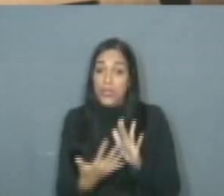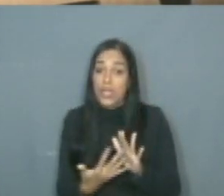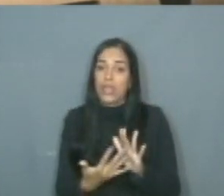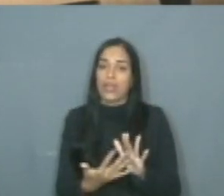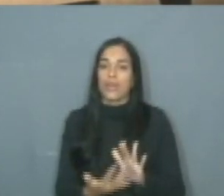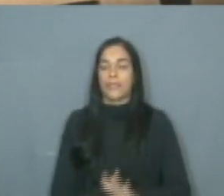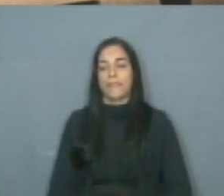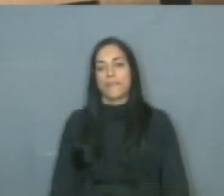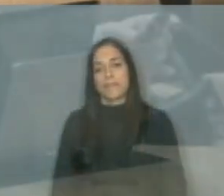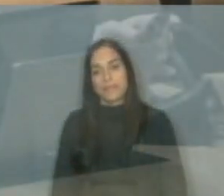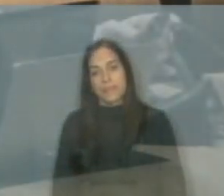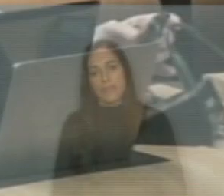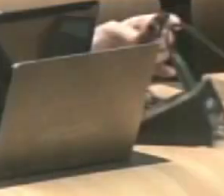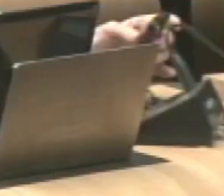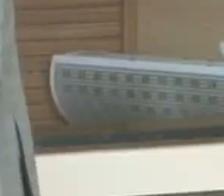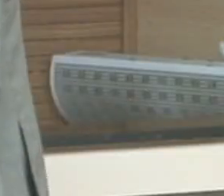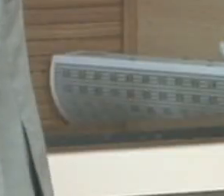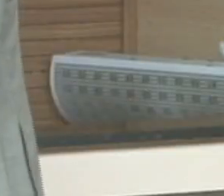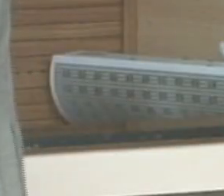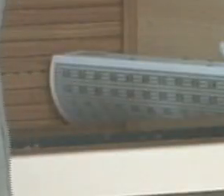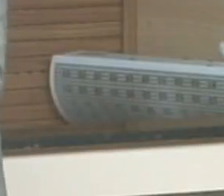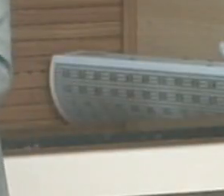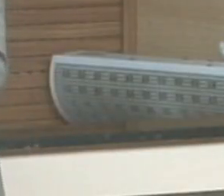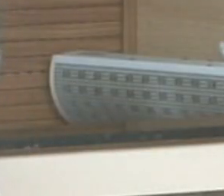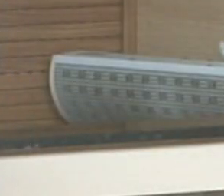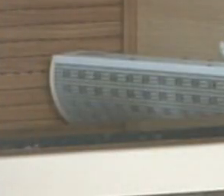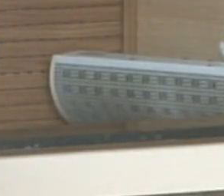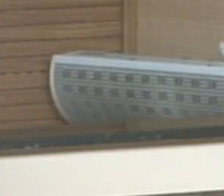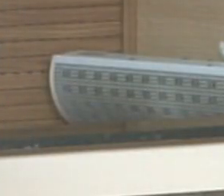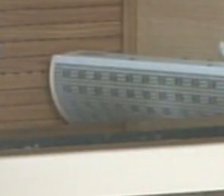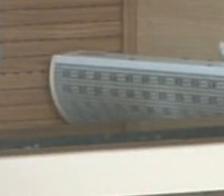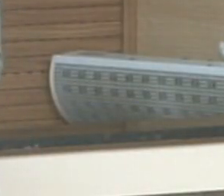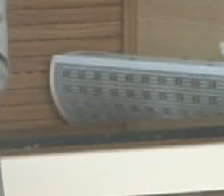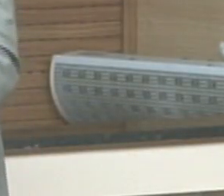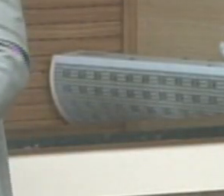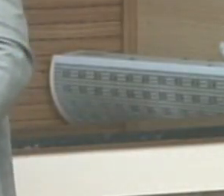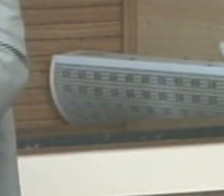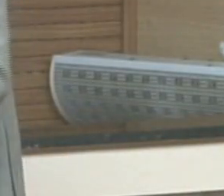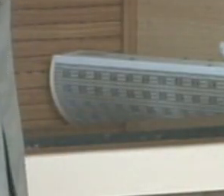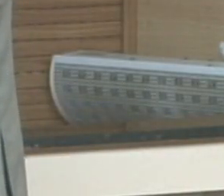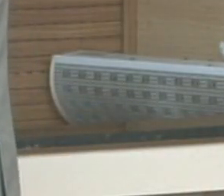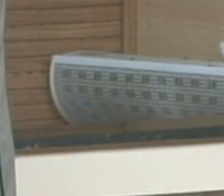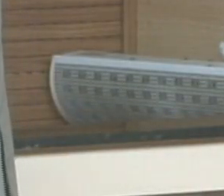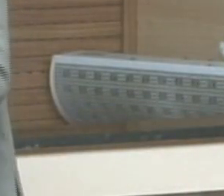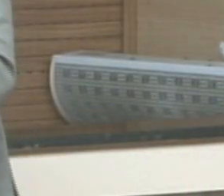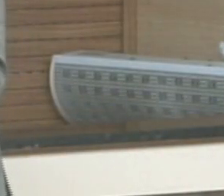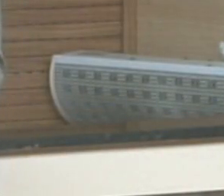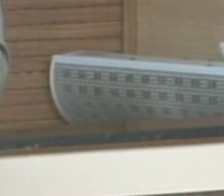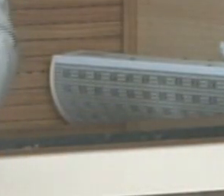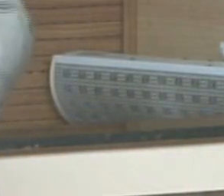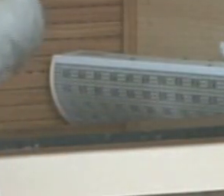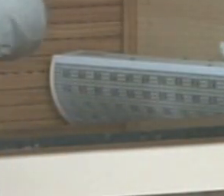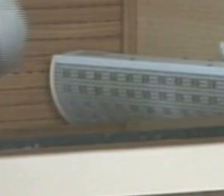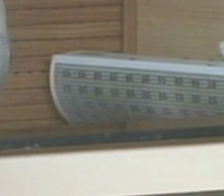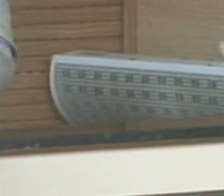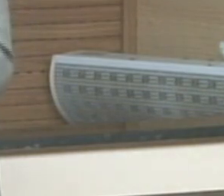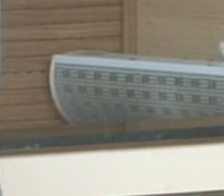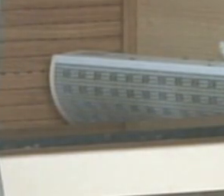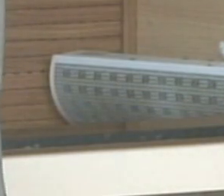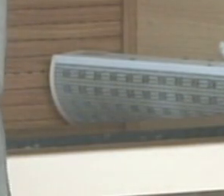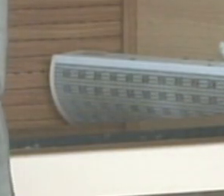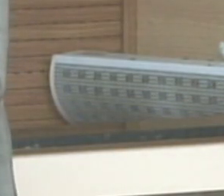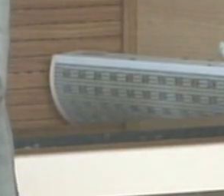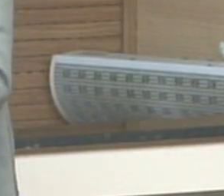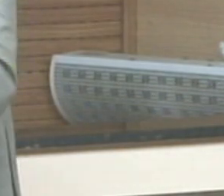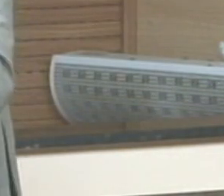ali. Acolho vossa parte, vereador. É exatamente isso que nós estamos discutindo. Se existe a infração, que se